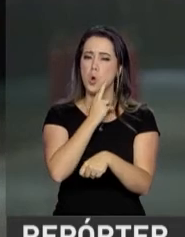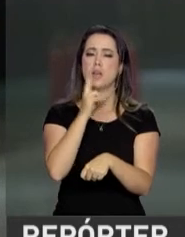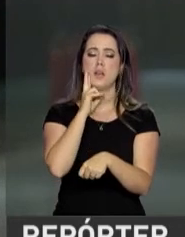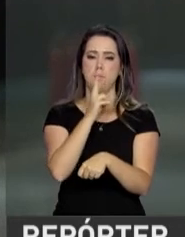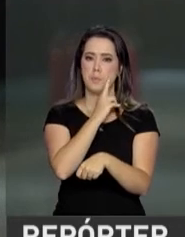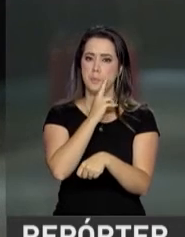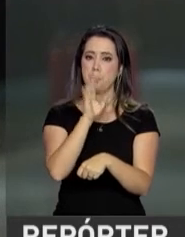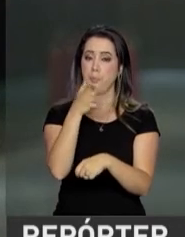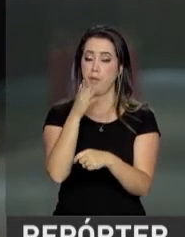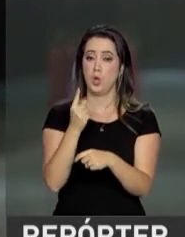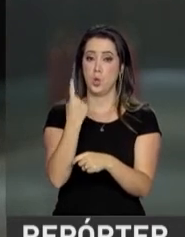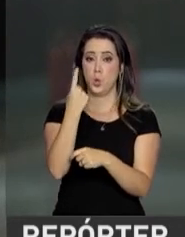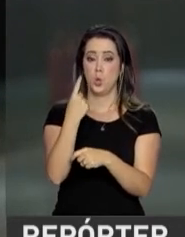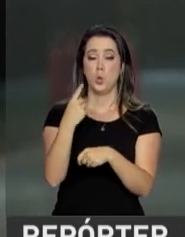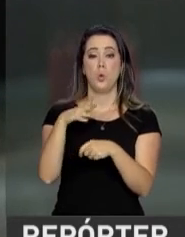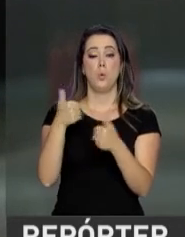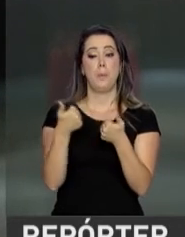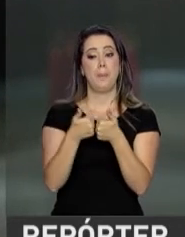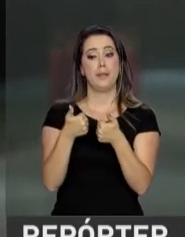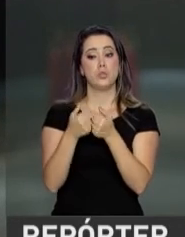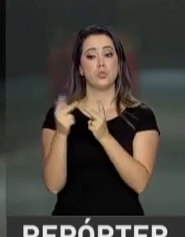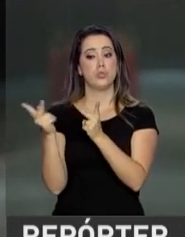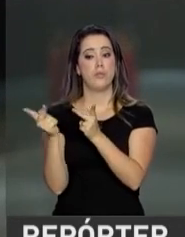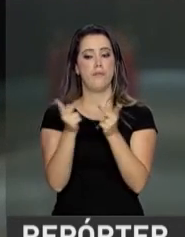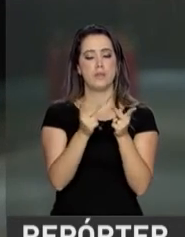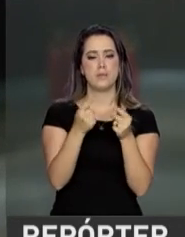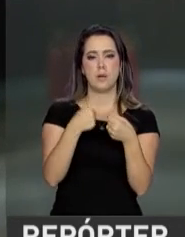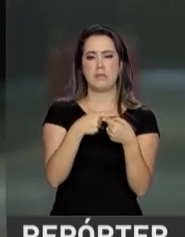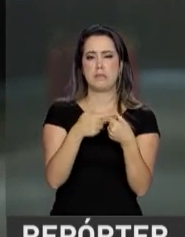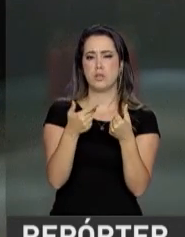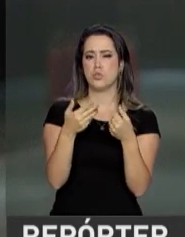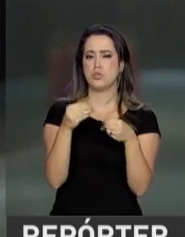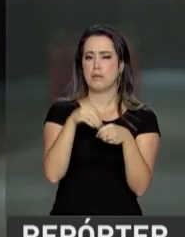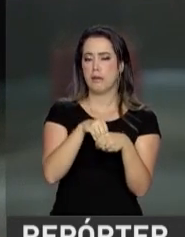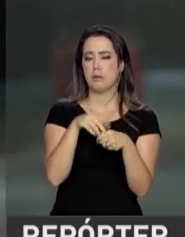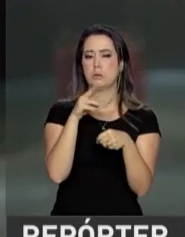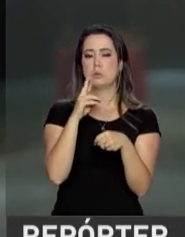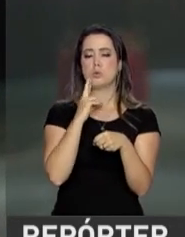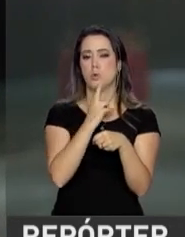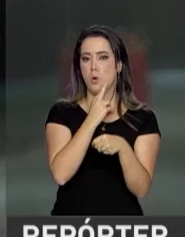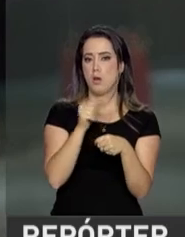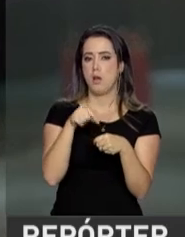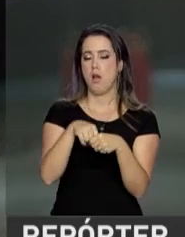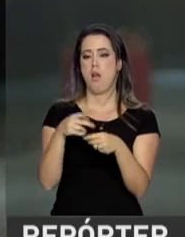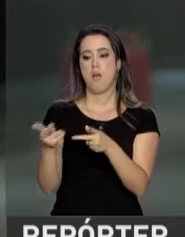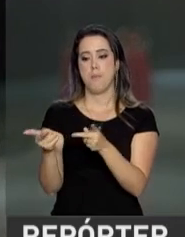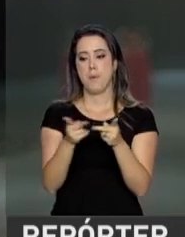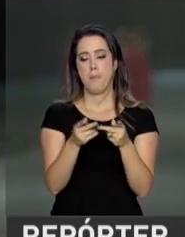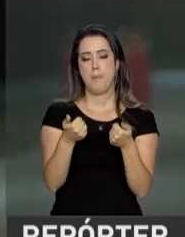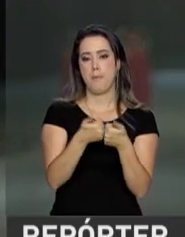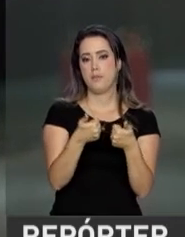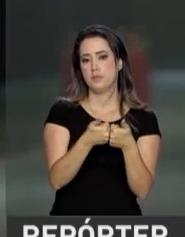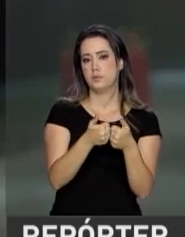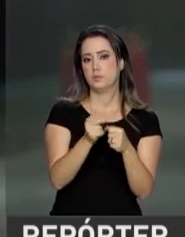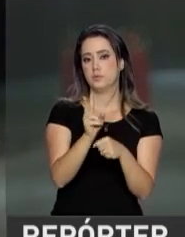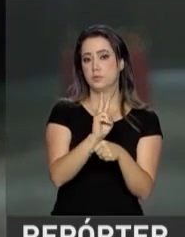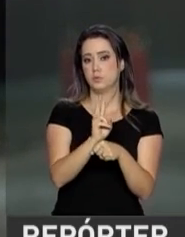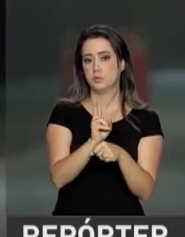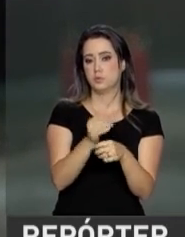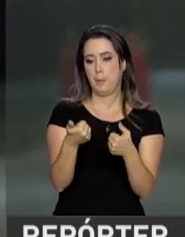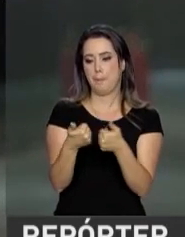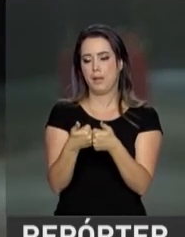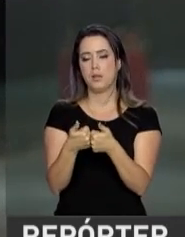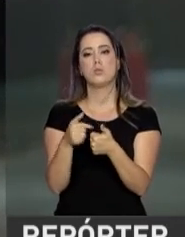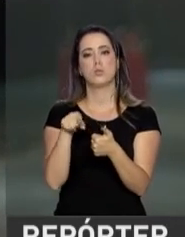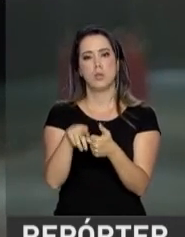com a venezuela justamente pra abrigar aí esses migrantes que chegam do país vizinho outras cinco estruturas como essas